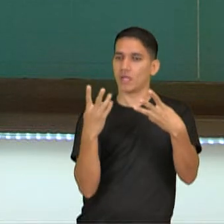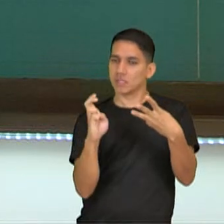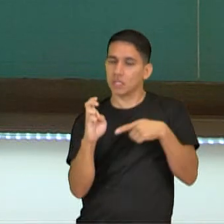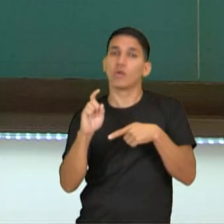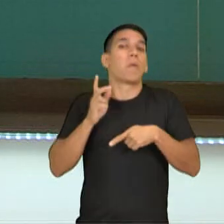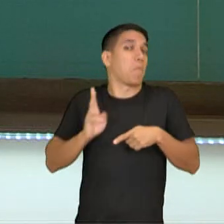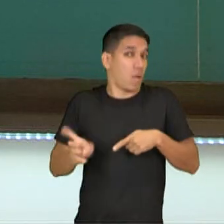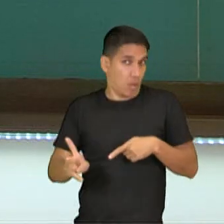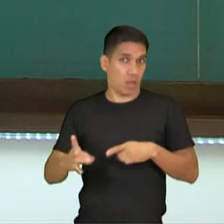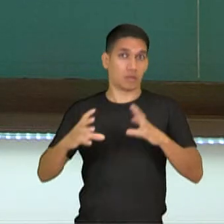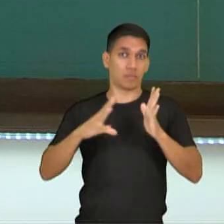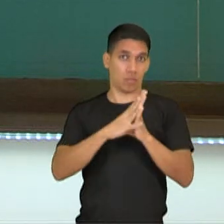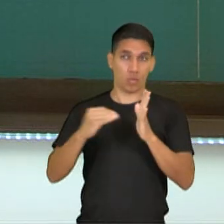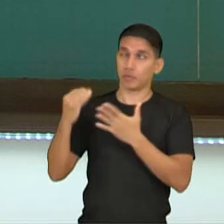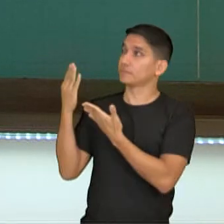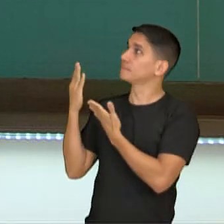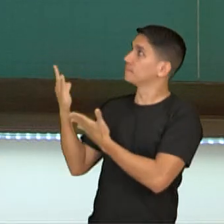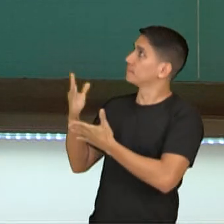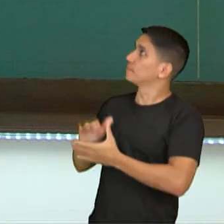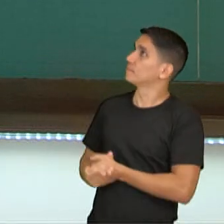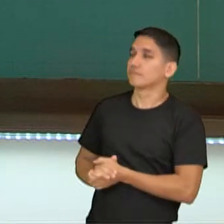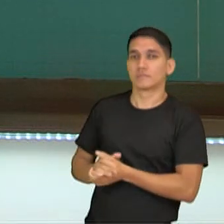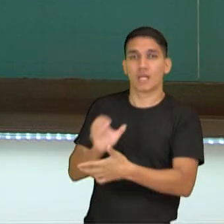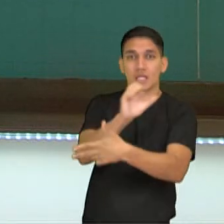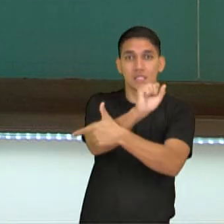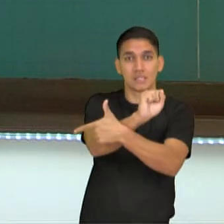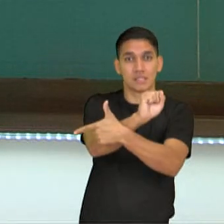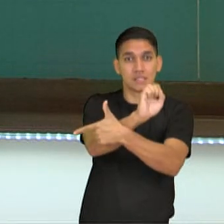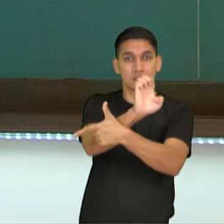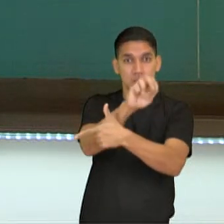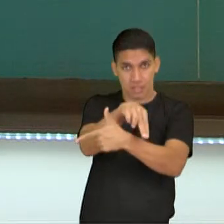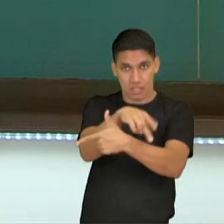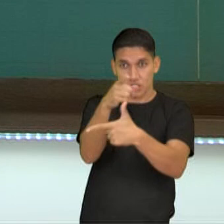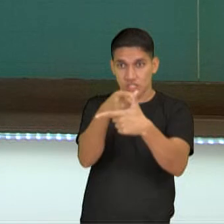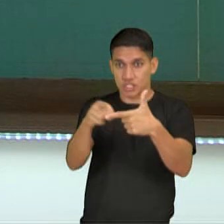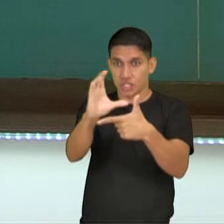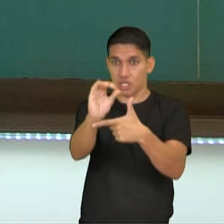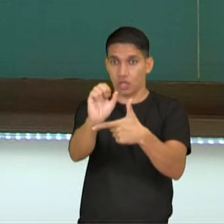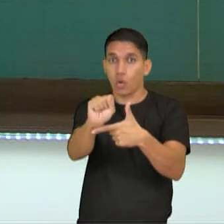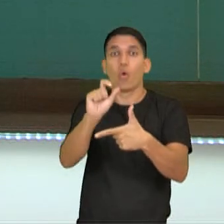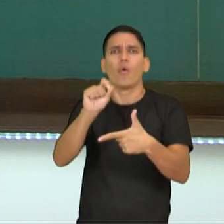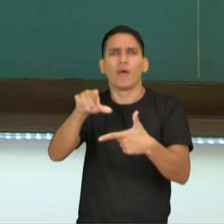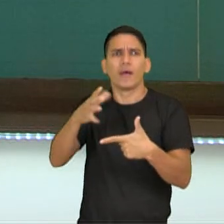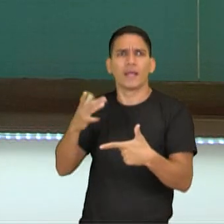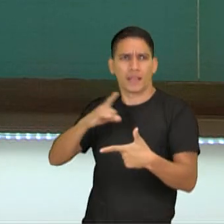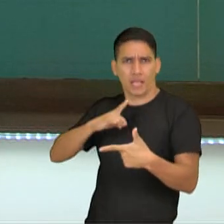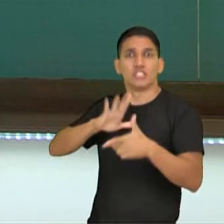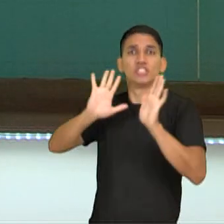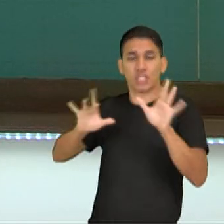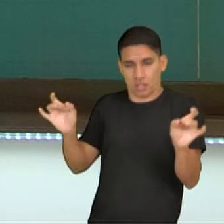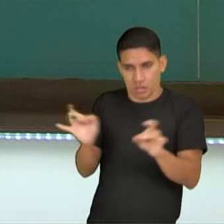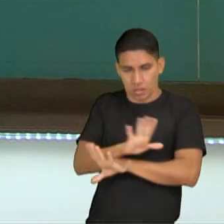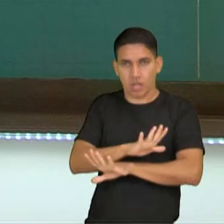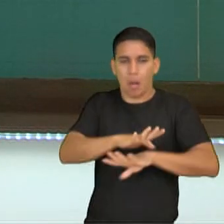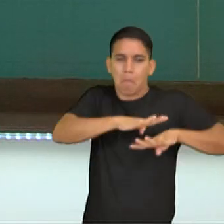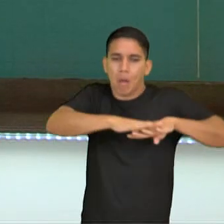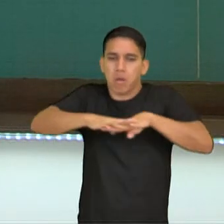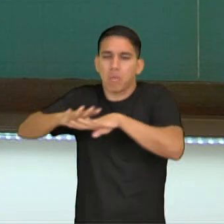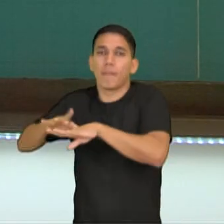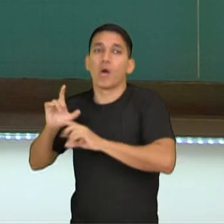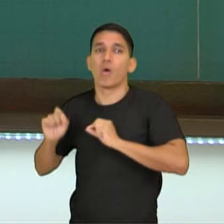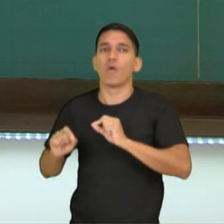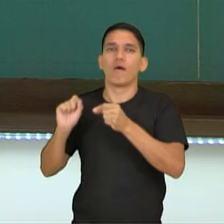procedimento, seno dividido por cosseno. Aqui, gente, na verdade, tem até o cálculo, né, de copiar